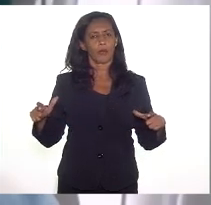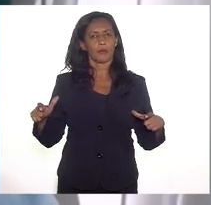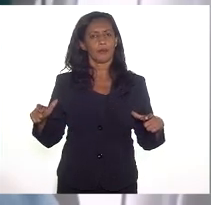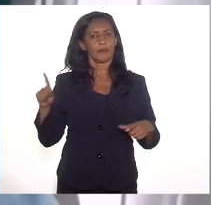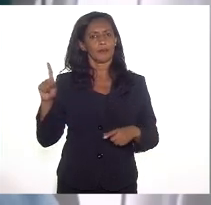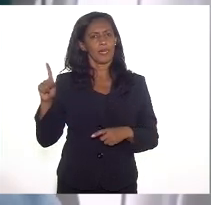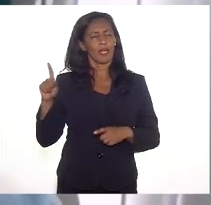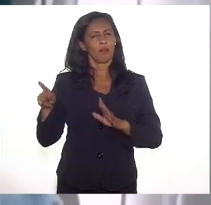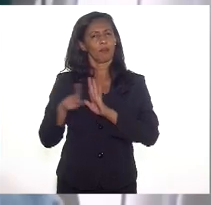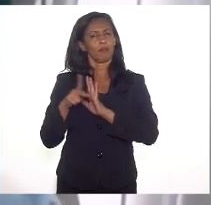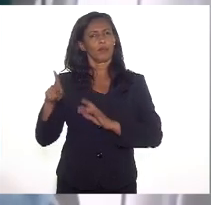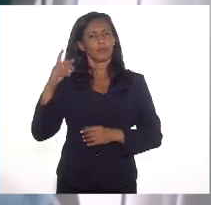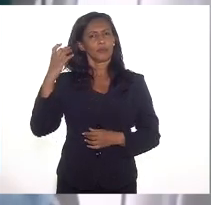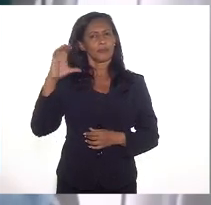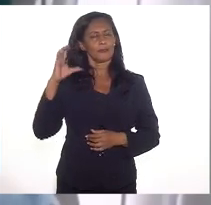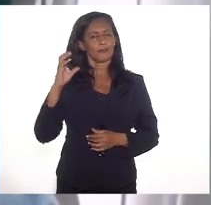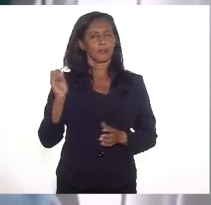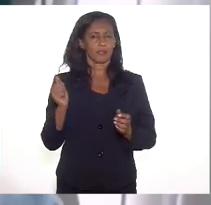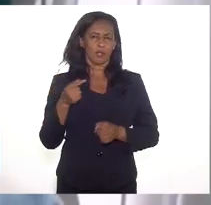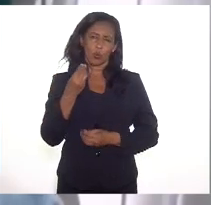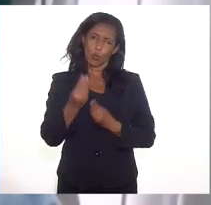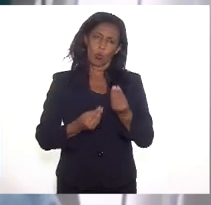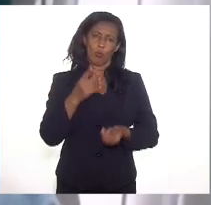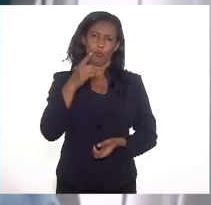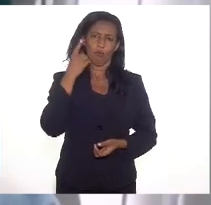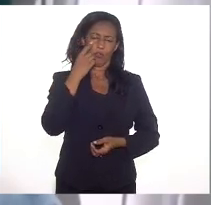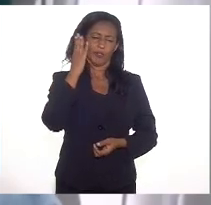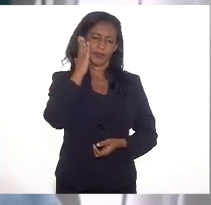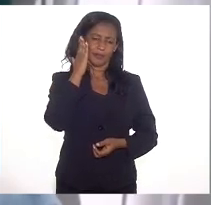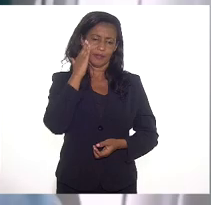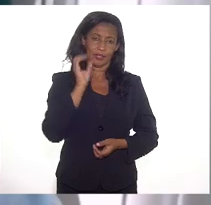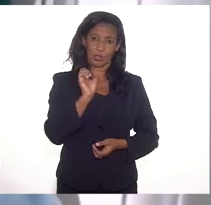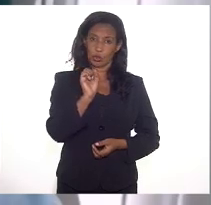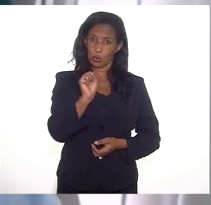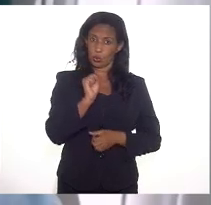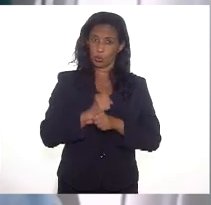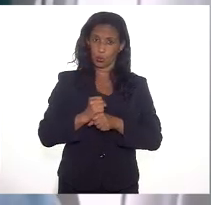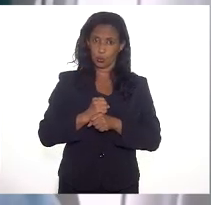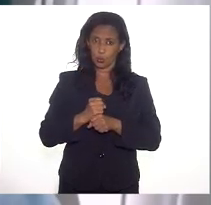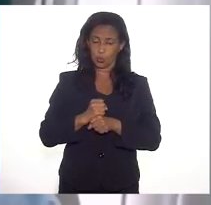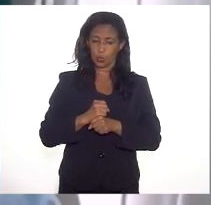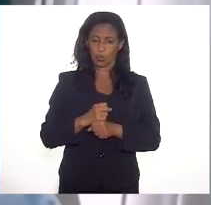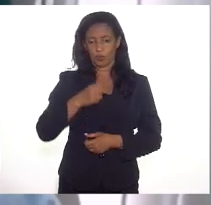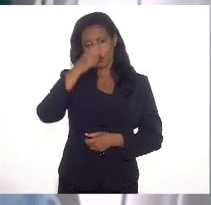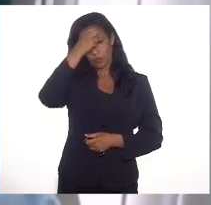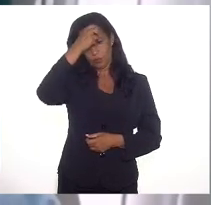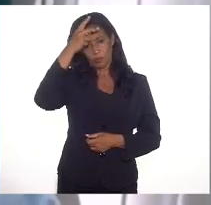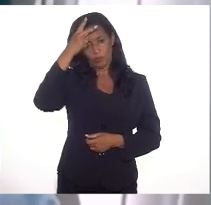Educação de Niterói, que, como a deputada Marta Rocha sabe, em 8 anos, o prefeito Rodrigo Neves